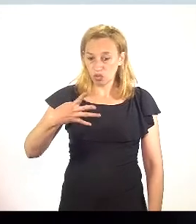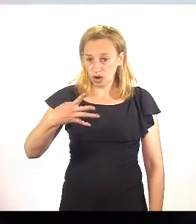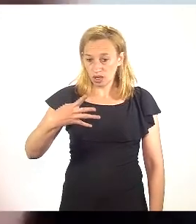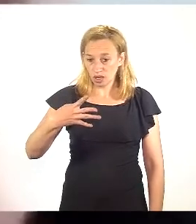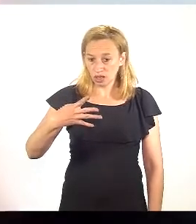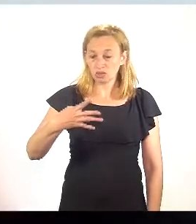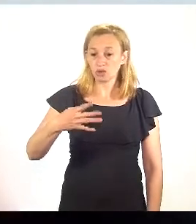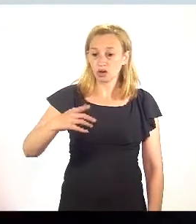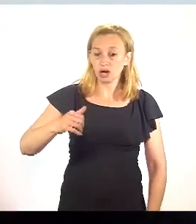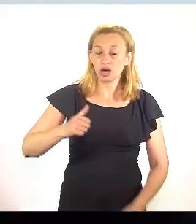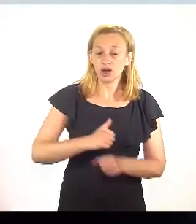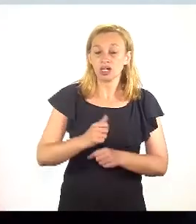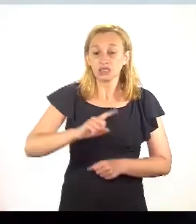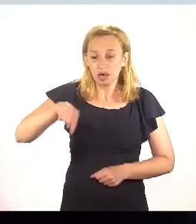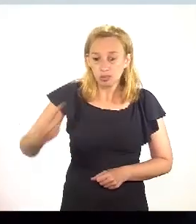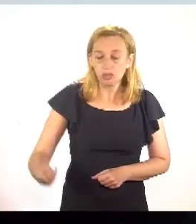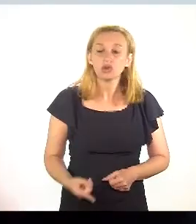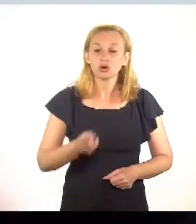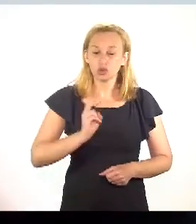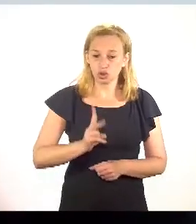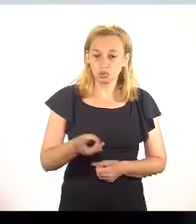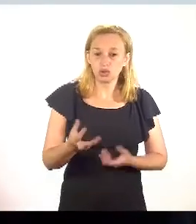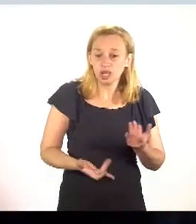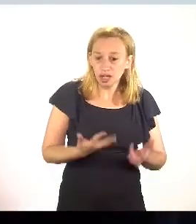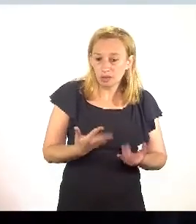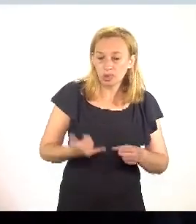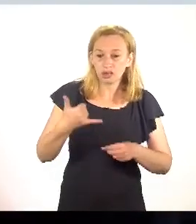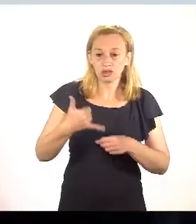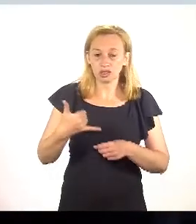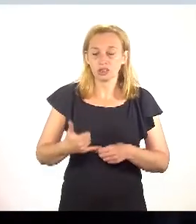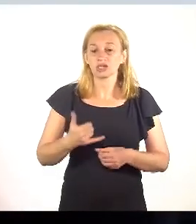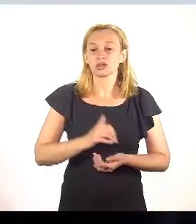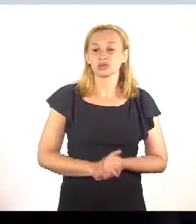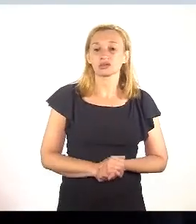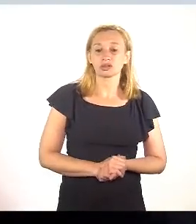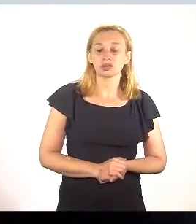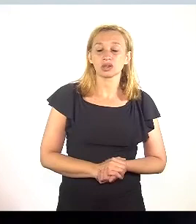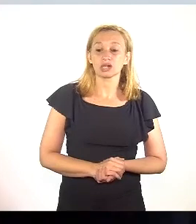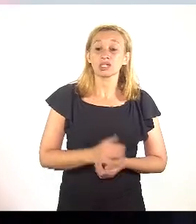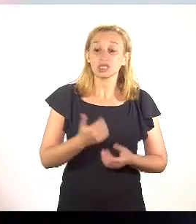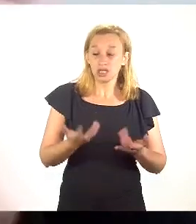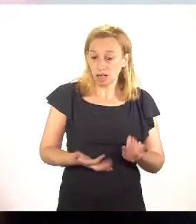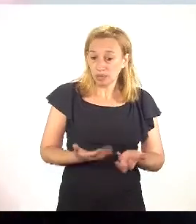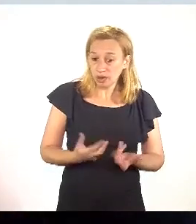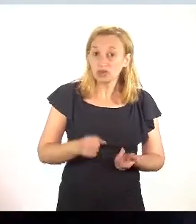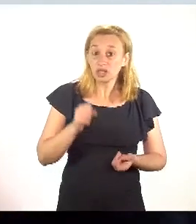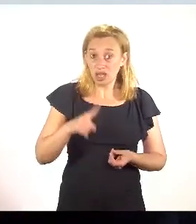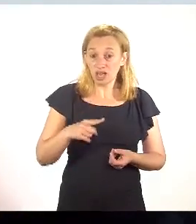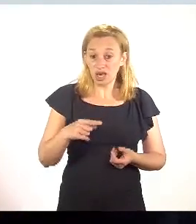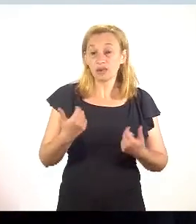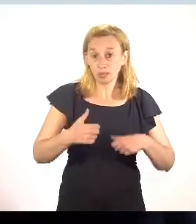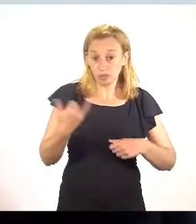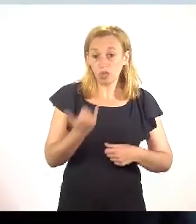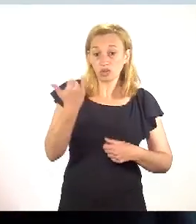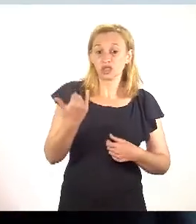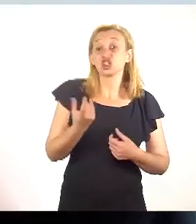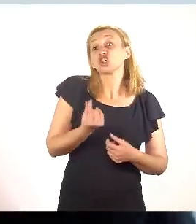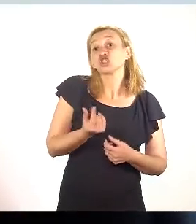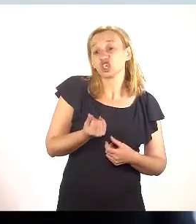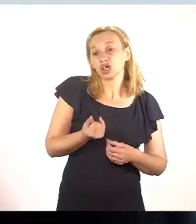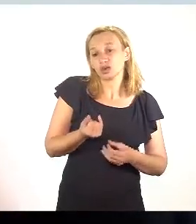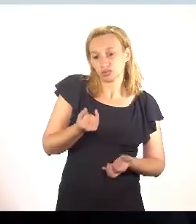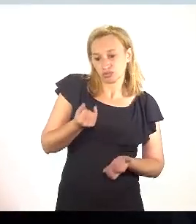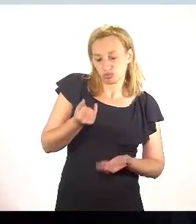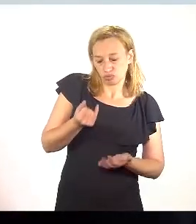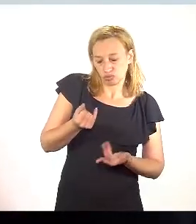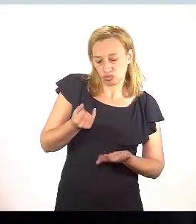gente continua queimando gás, a gente continua não atendendo, queimando algo que é necessário, queimando dinheiro. Louco quem queima dinheiro, então a